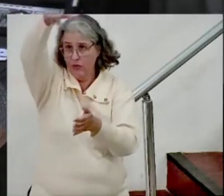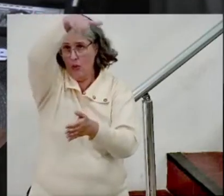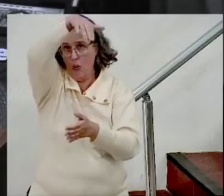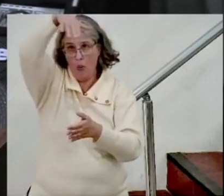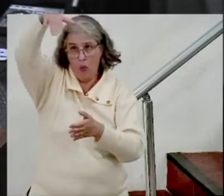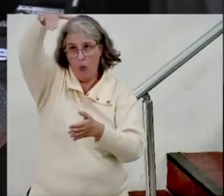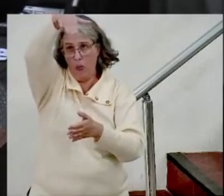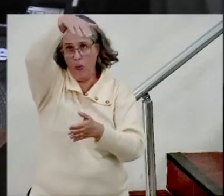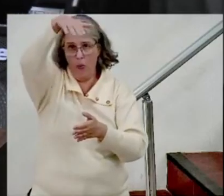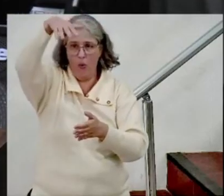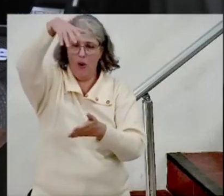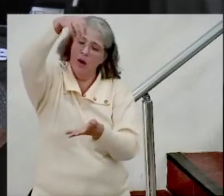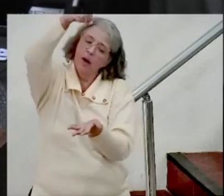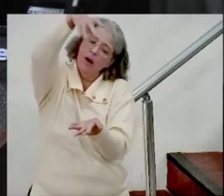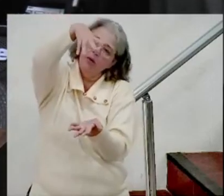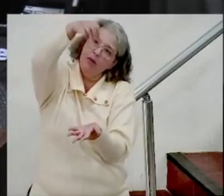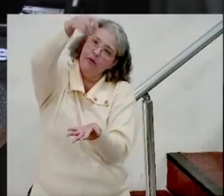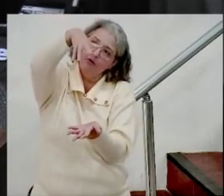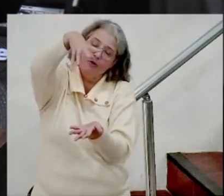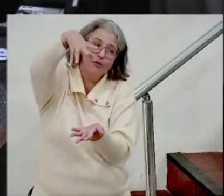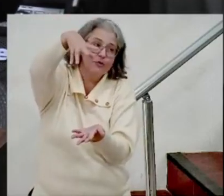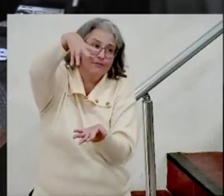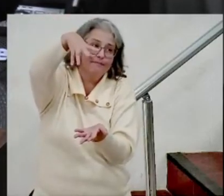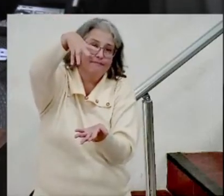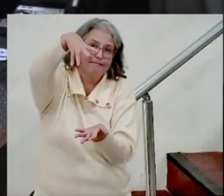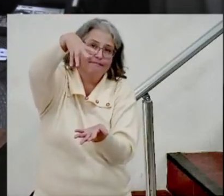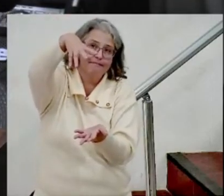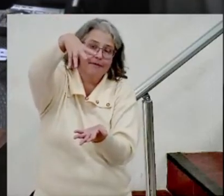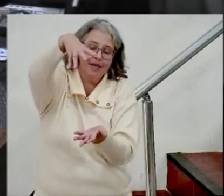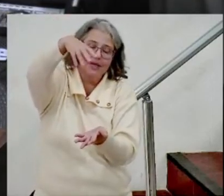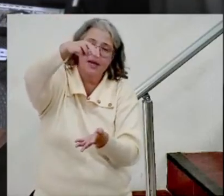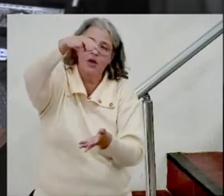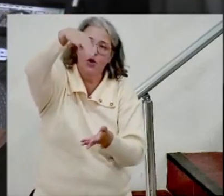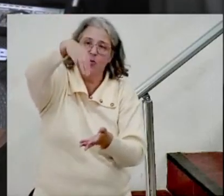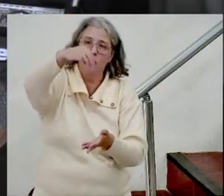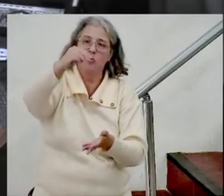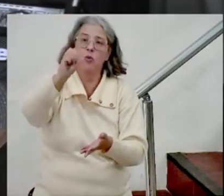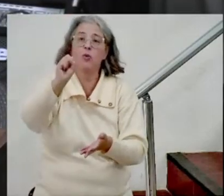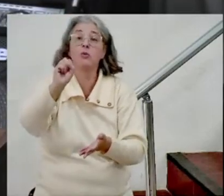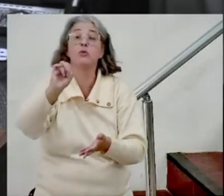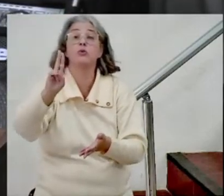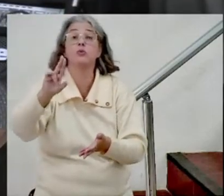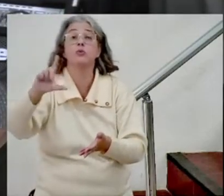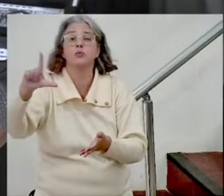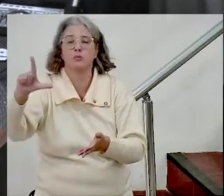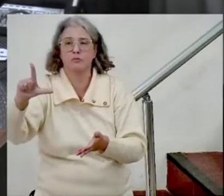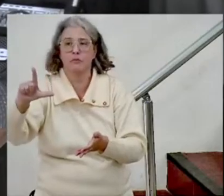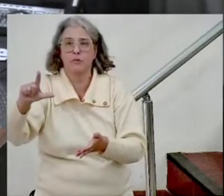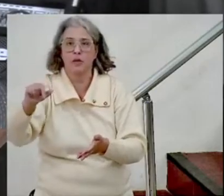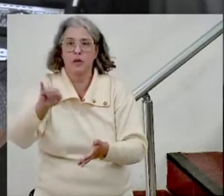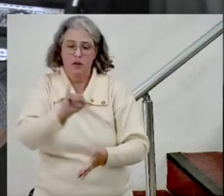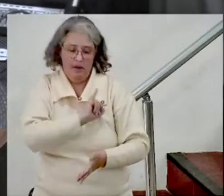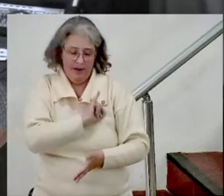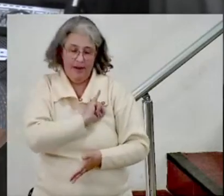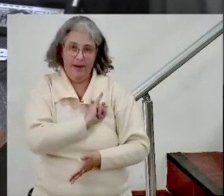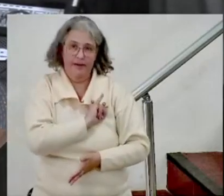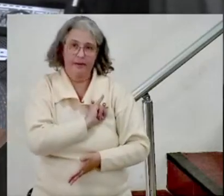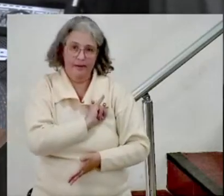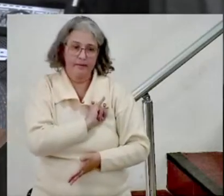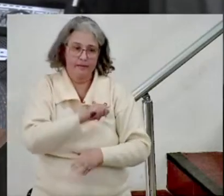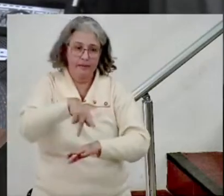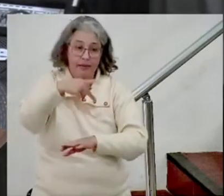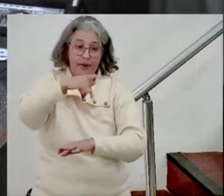esse nome, mas o nome original dela era Nínive. E se você olhar aqui, dá para ver talvez uma